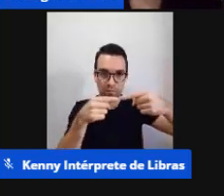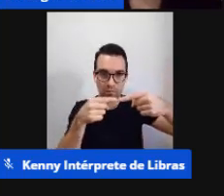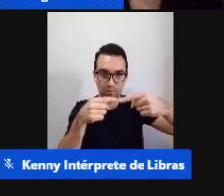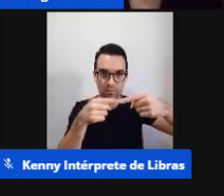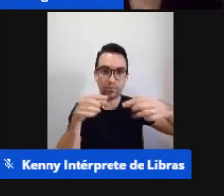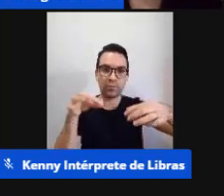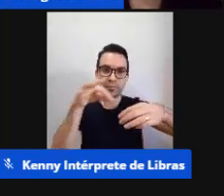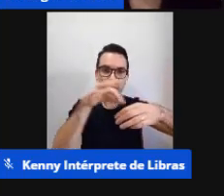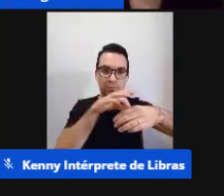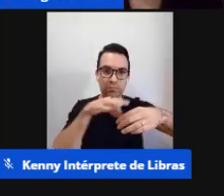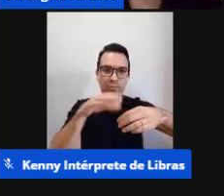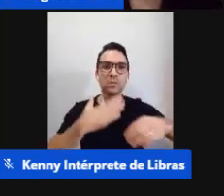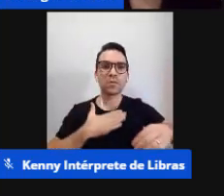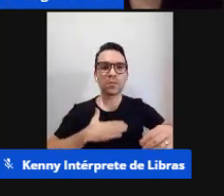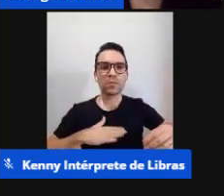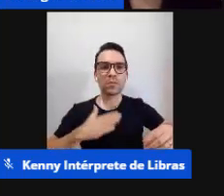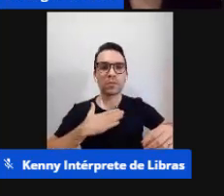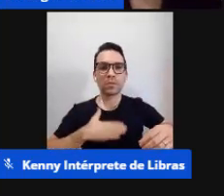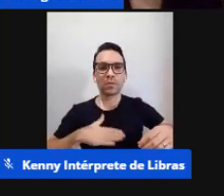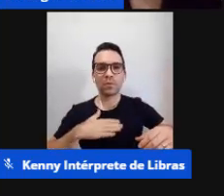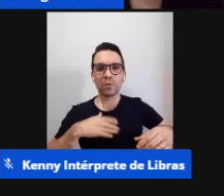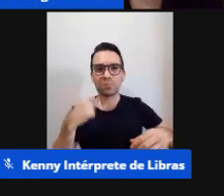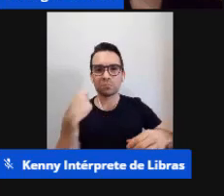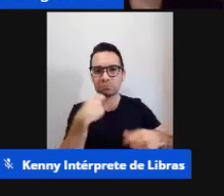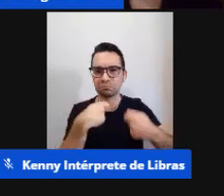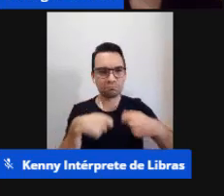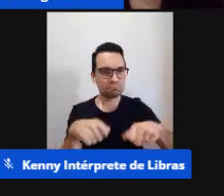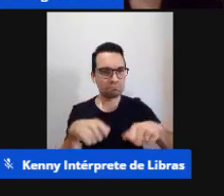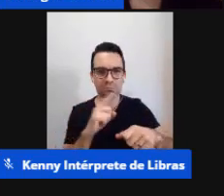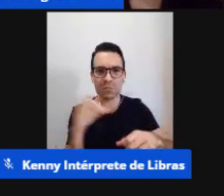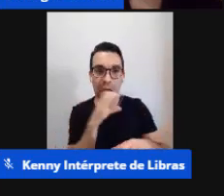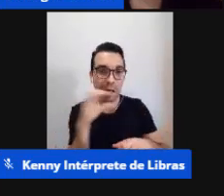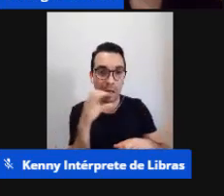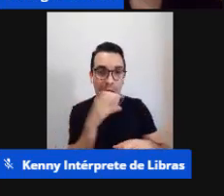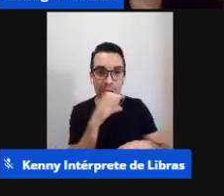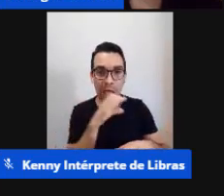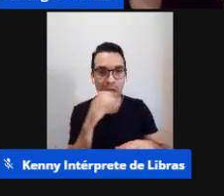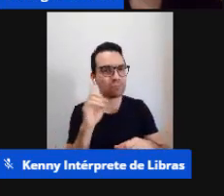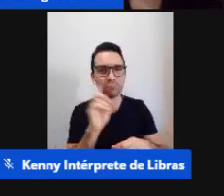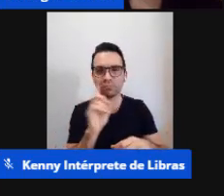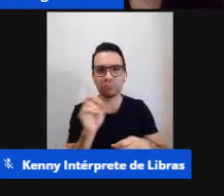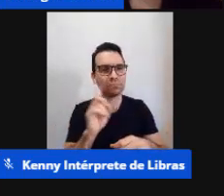sem pressa, motivando sempre a criança e se divertindo bastante.